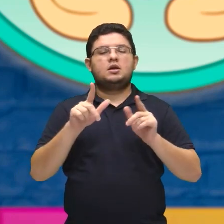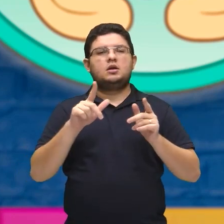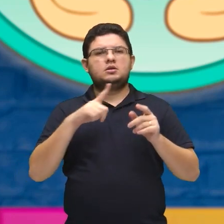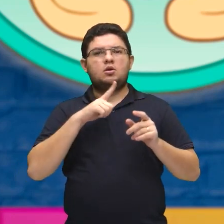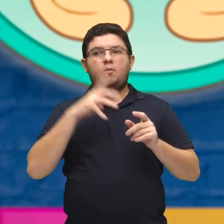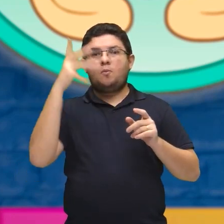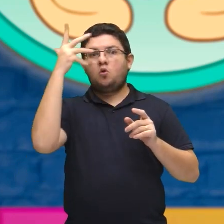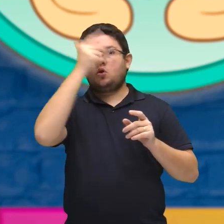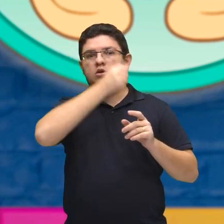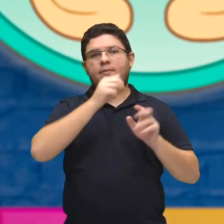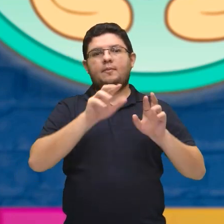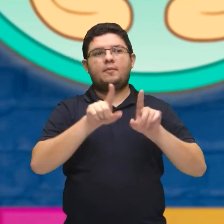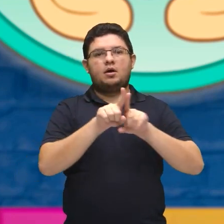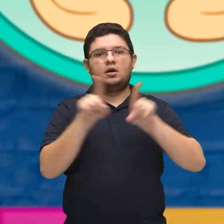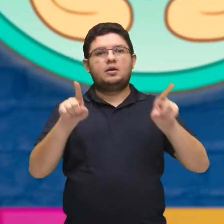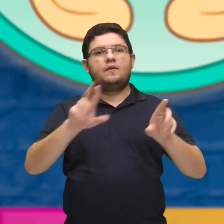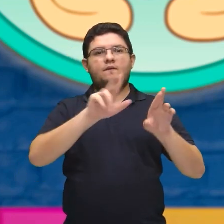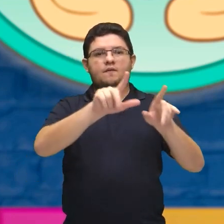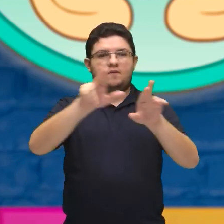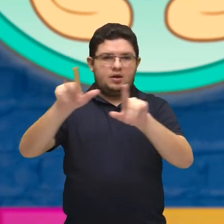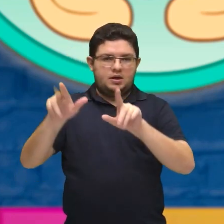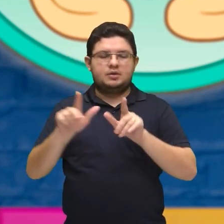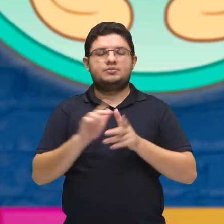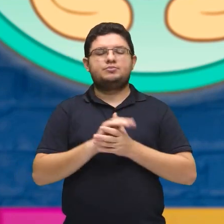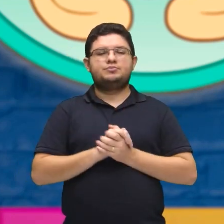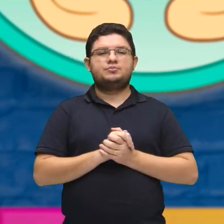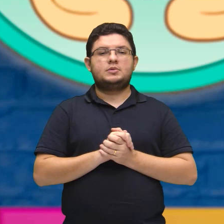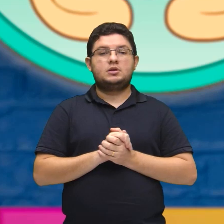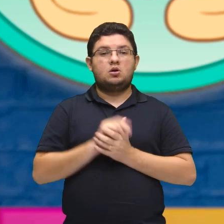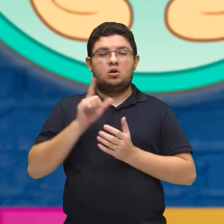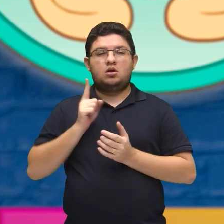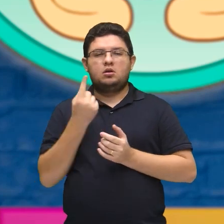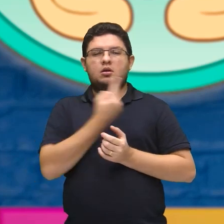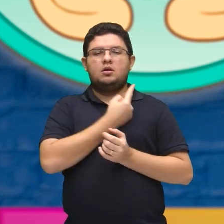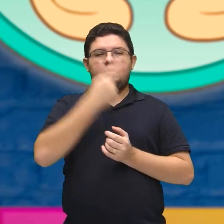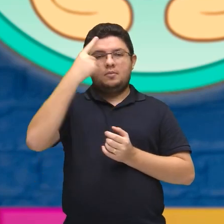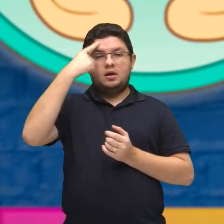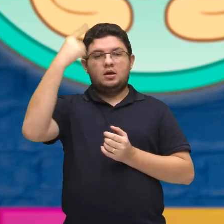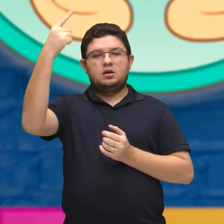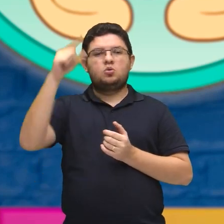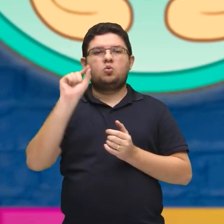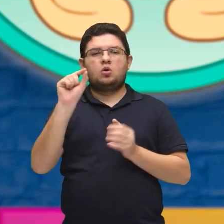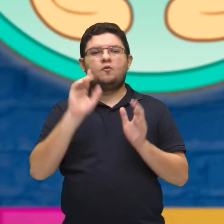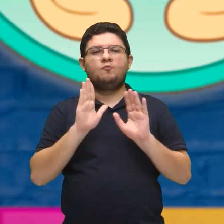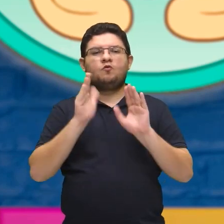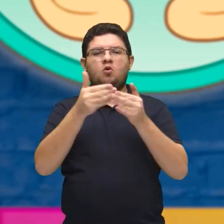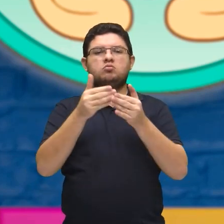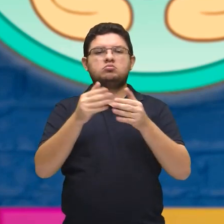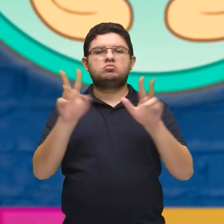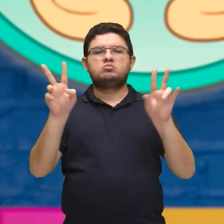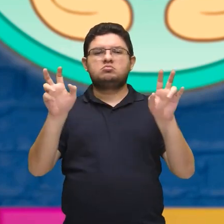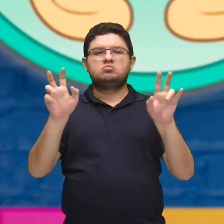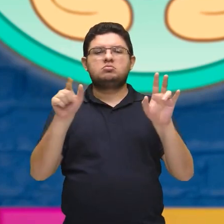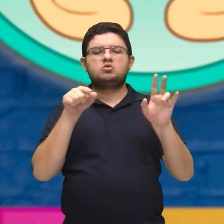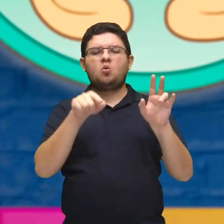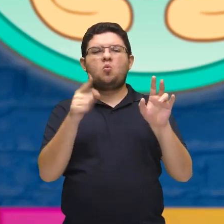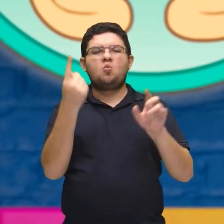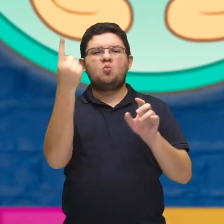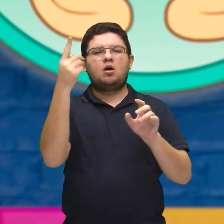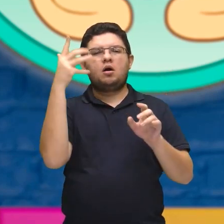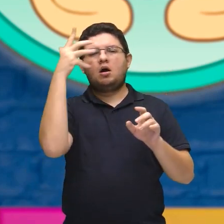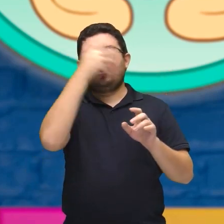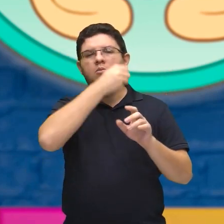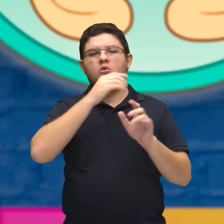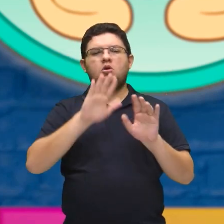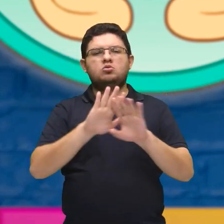ter um destaque, né? Então, a gente não tem como seguir apenas um padrão de beleza, né? Principalmente